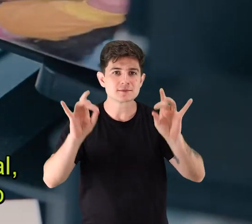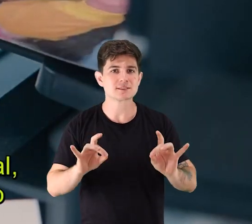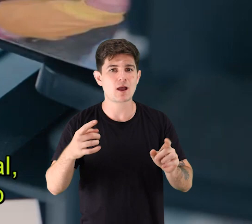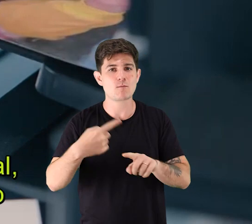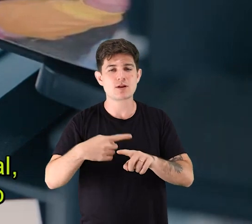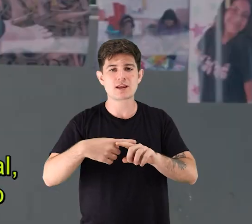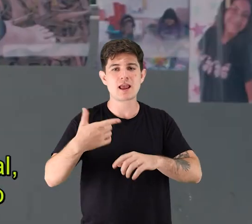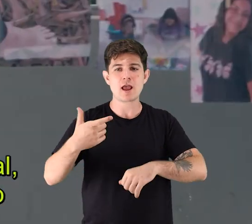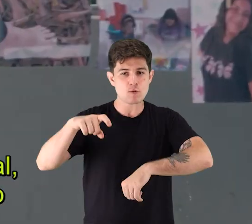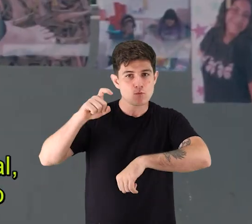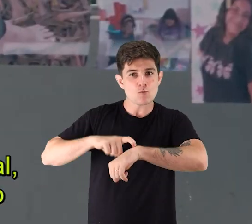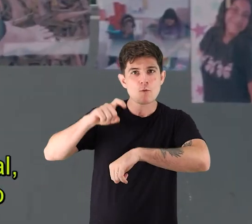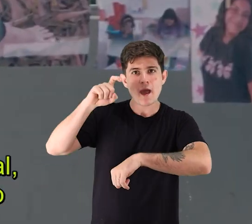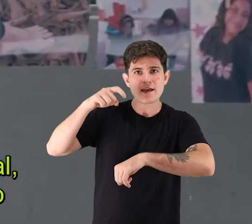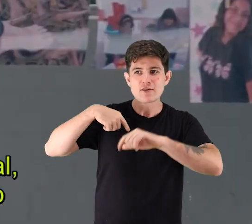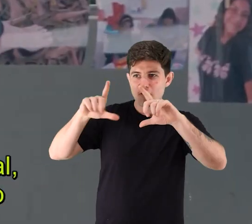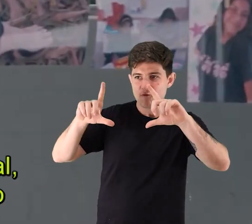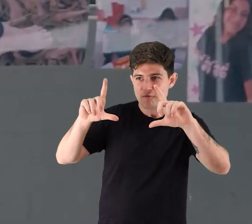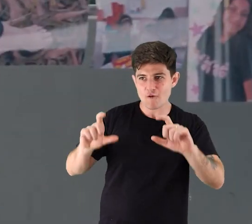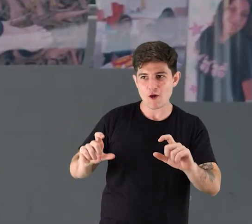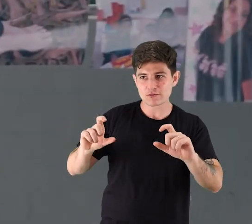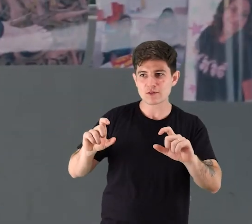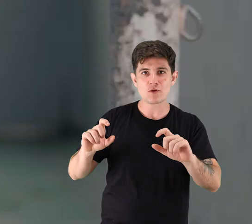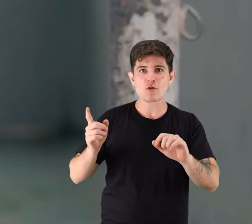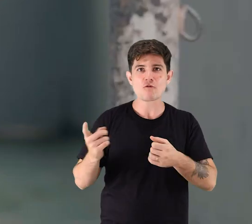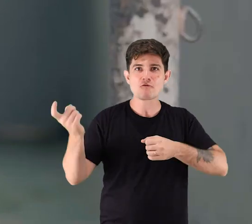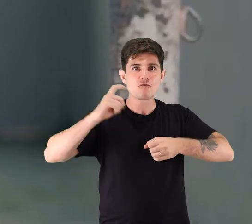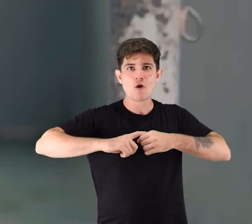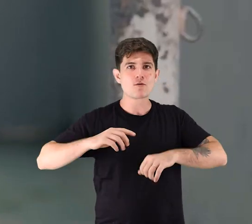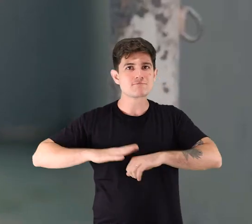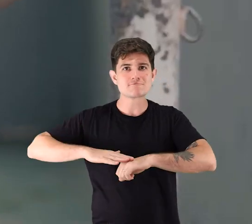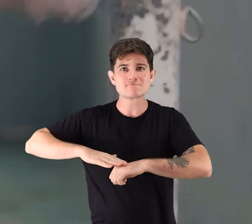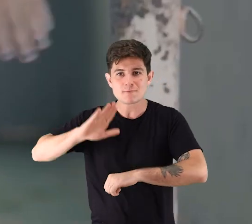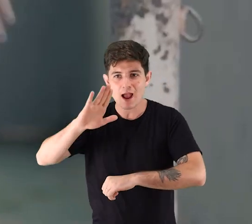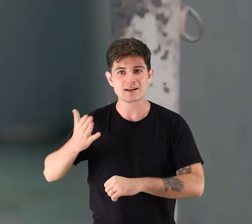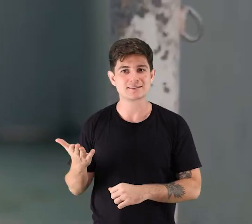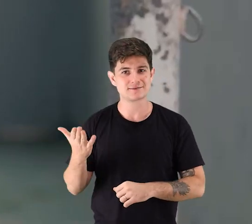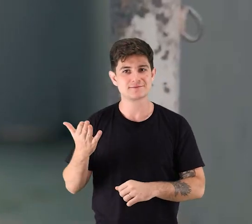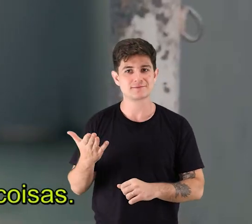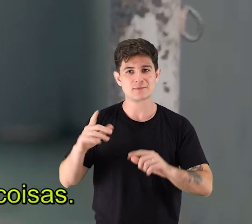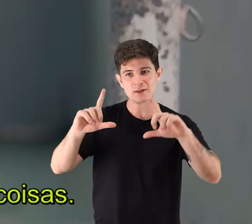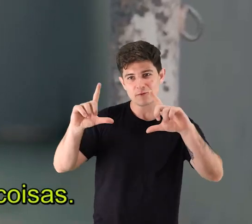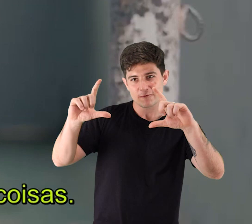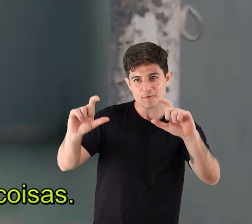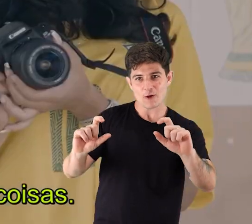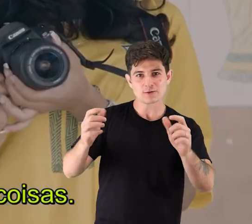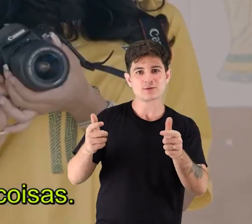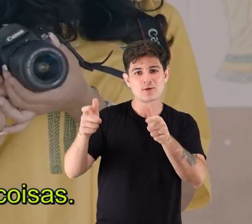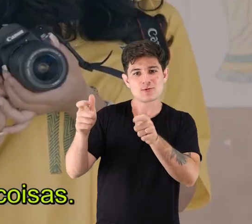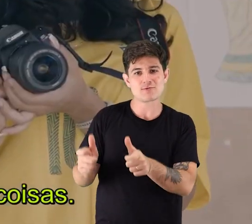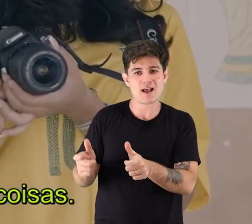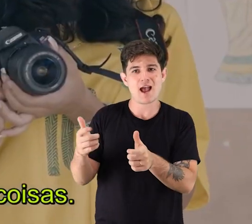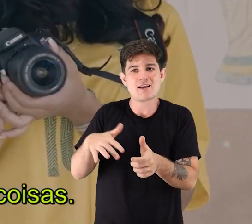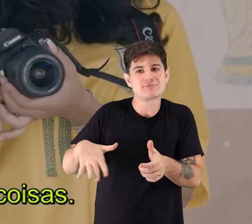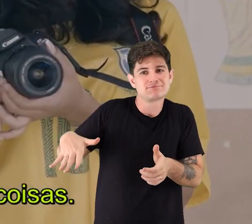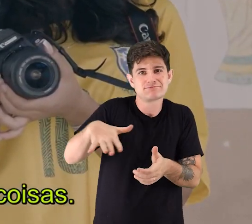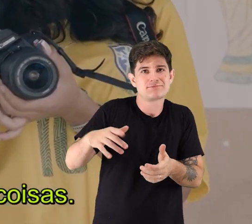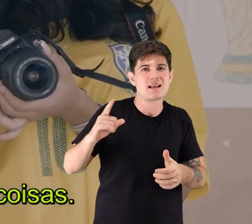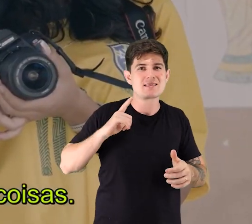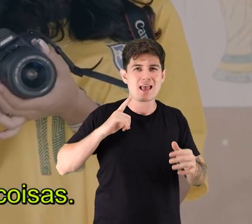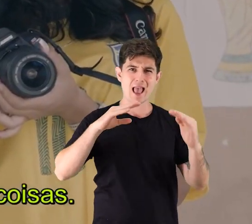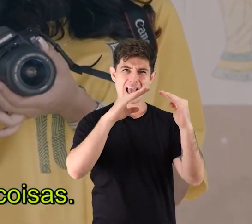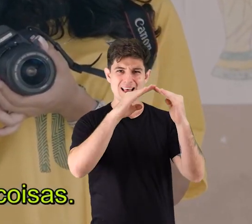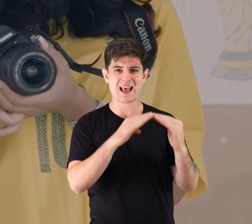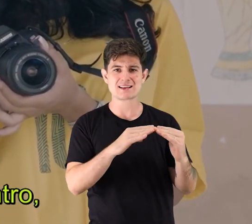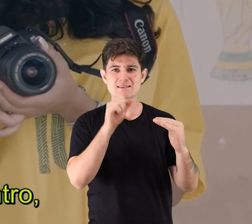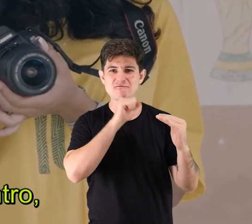É uma coisa muito especial, porque se retrata um momento que nunca mais volta. Momentos, lugares, paisagens,